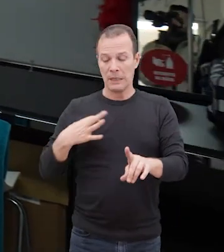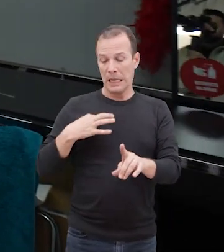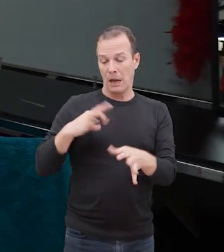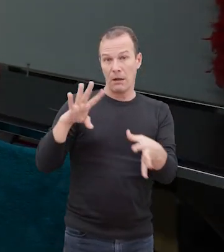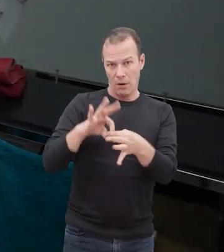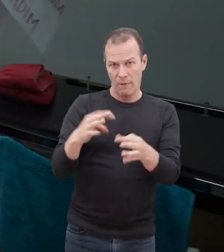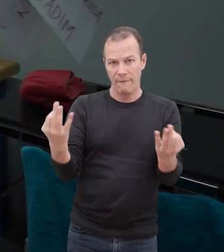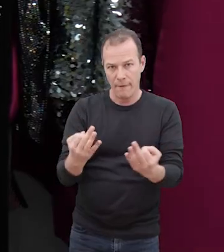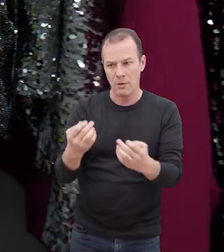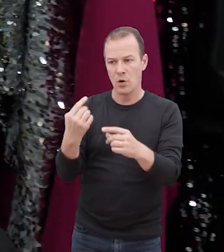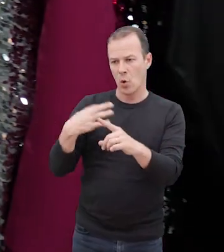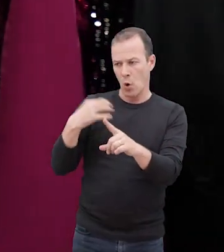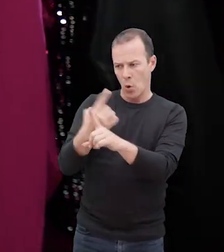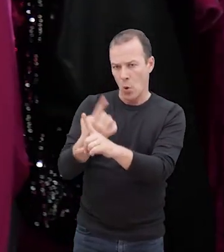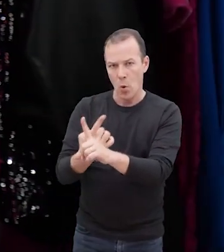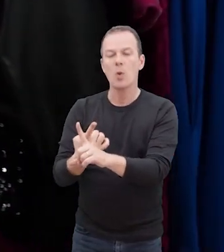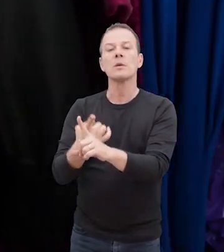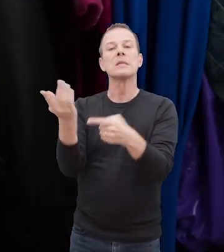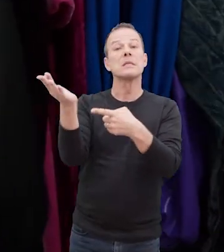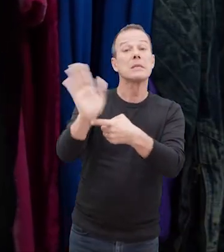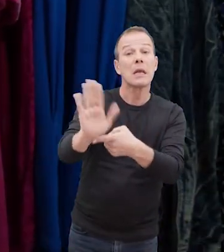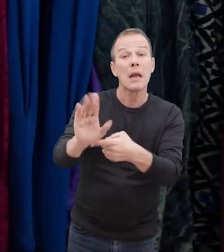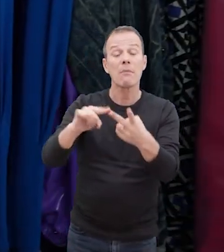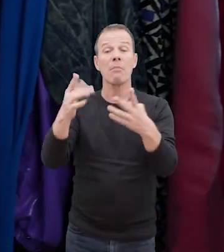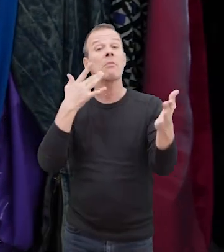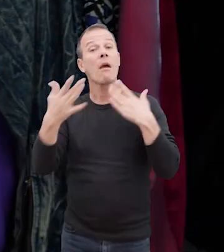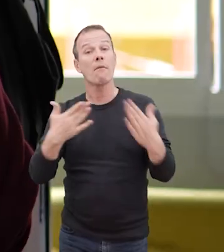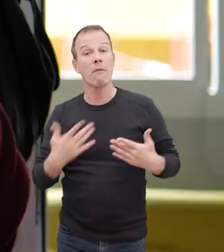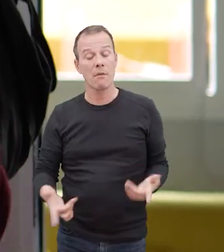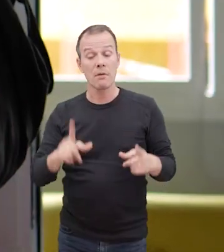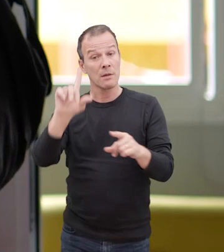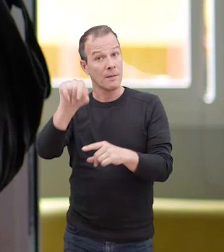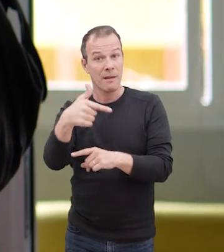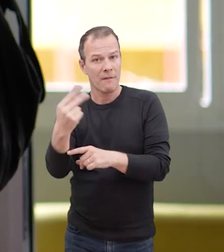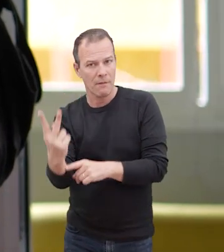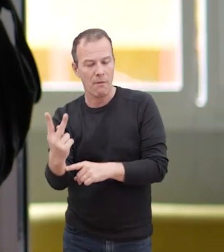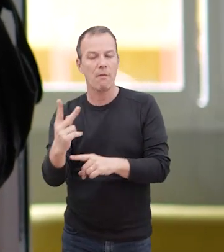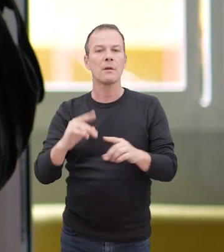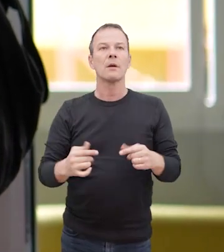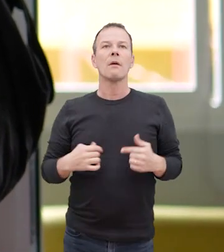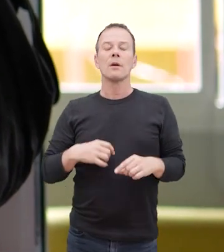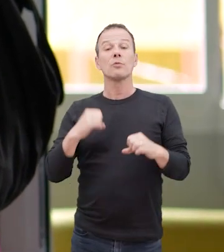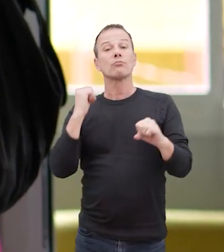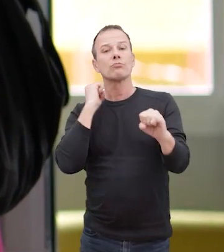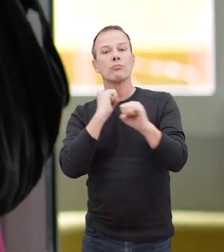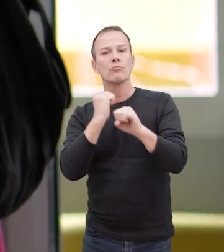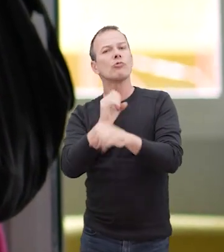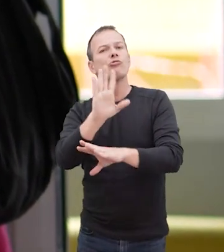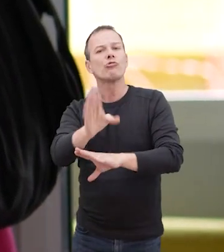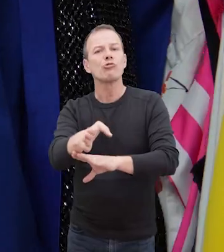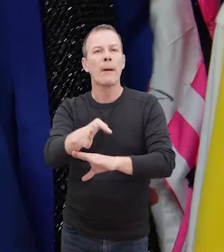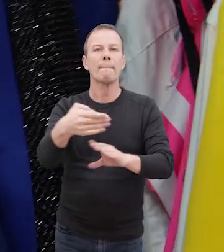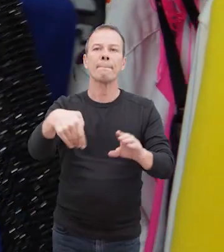de guarda-roupa, figurinos, em cinema, teatro e televisão, tendo